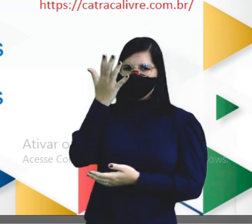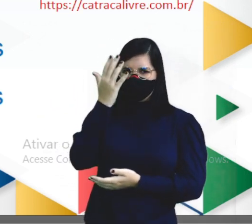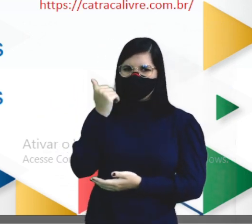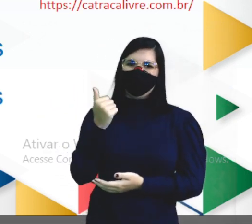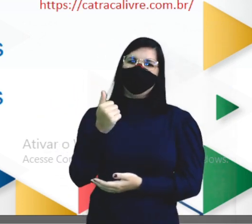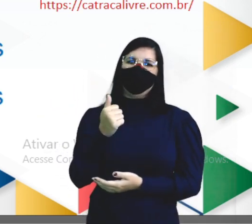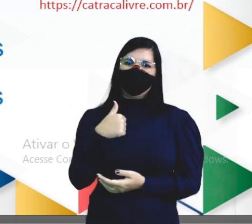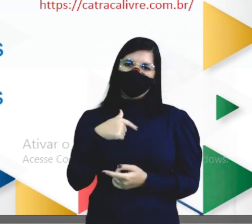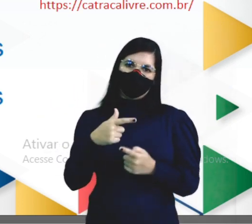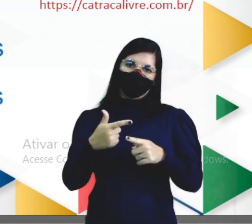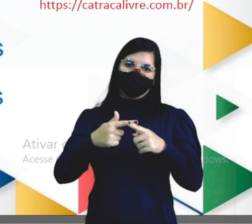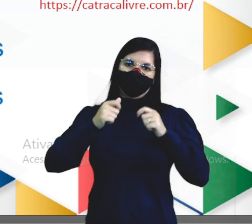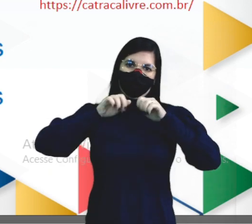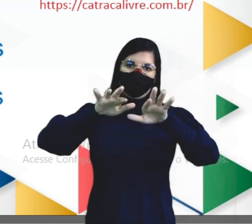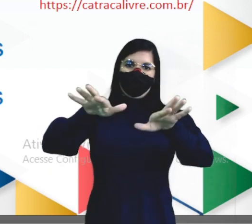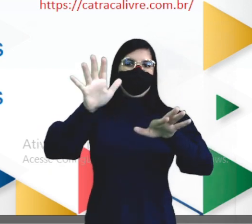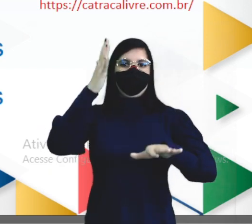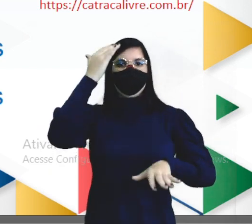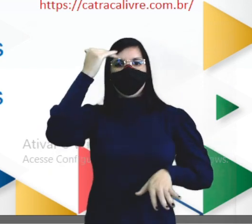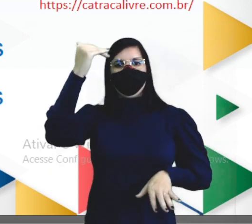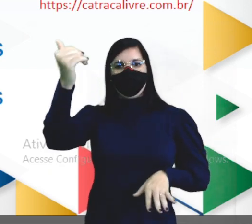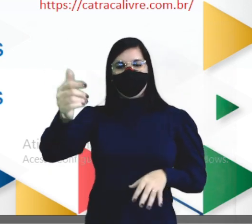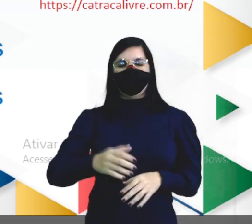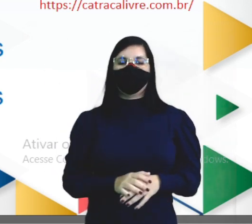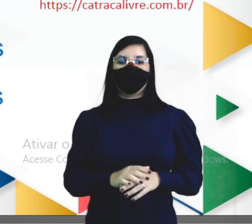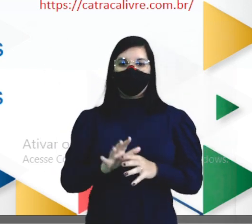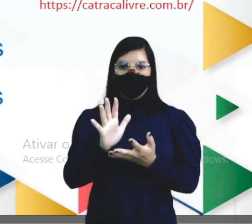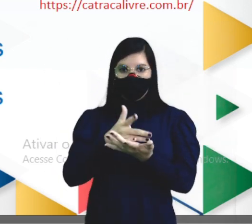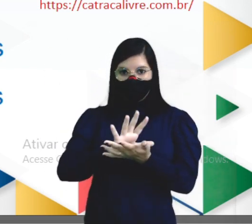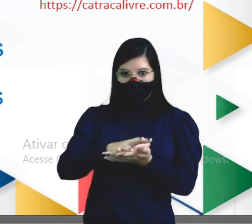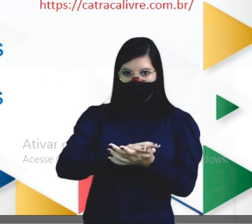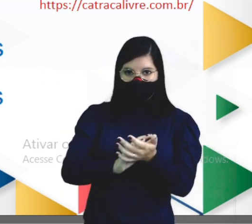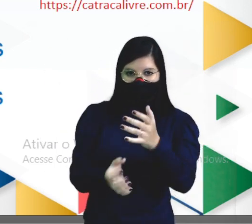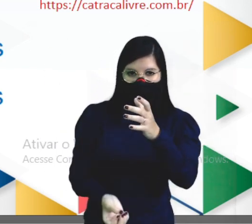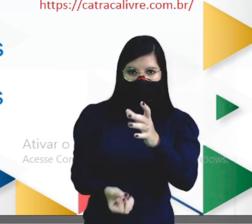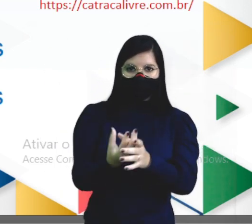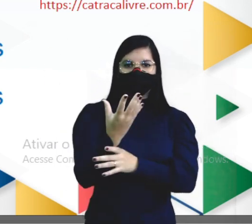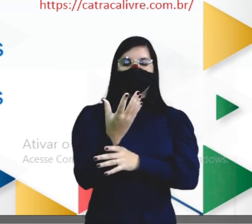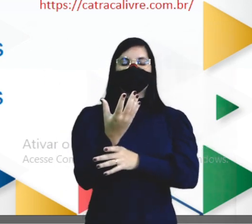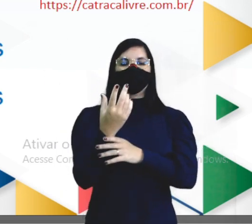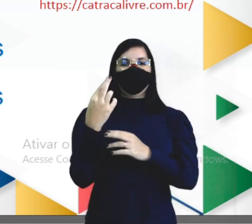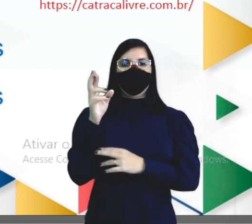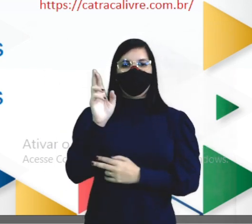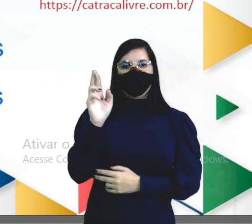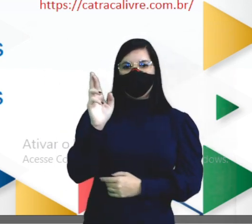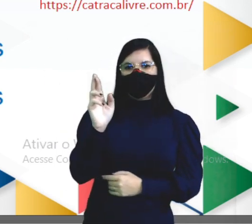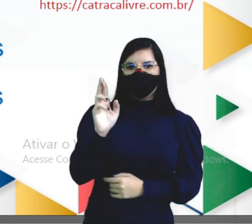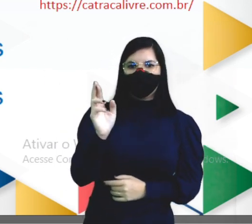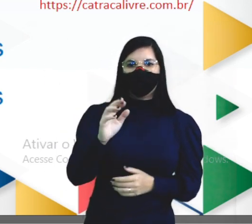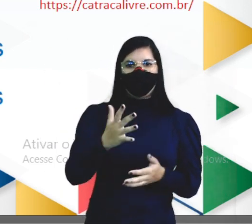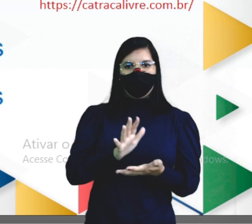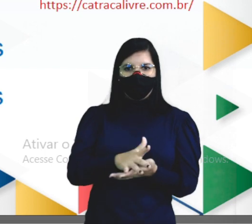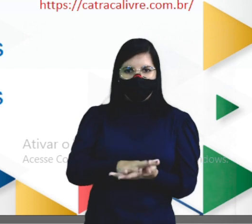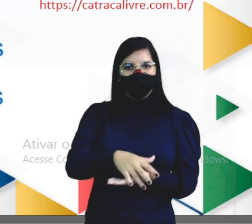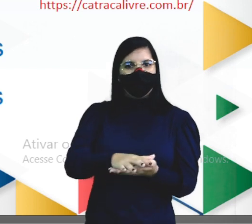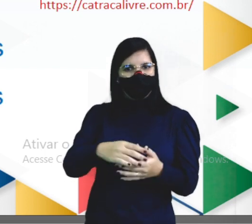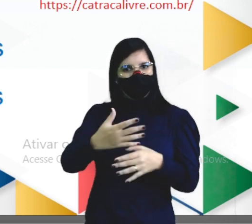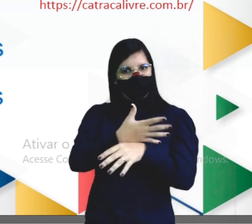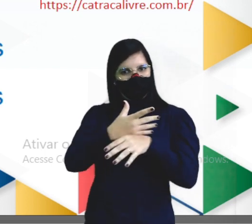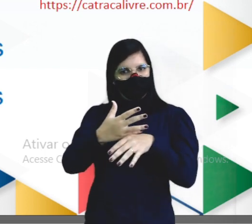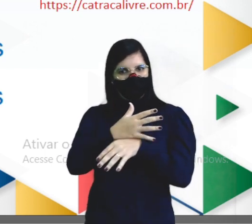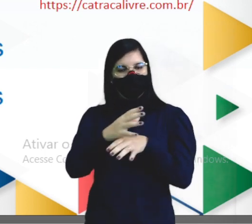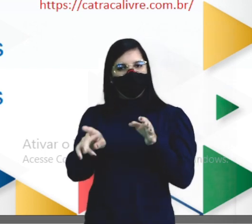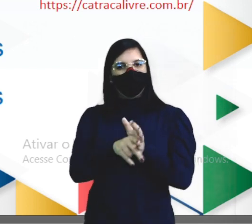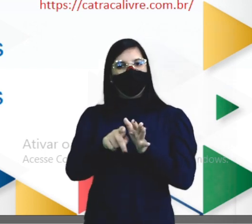Enfim, ela é bem popular. O samba tem raízes nos cerimoniais religiosos e nos batuques urbanos das